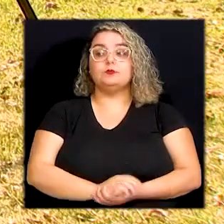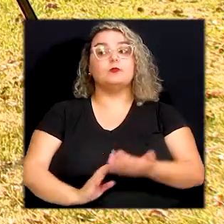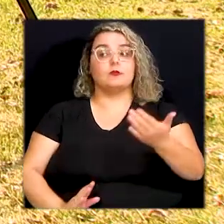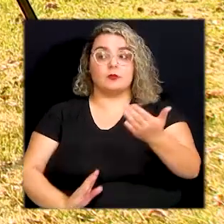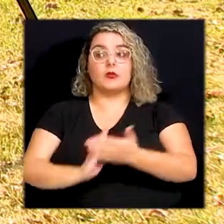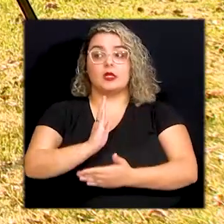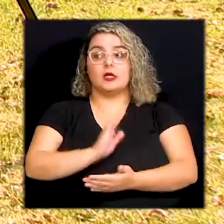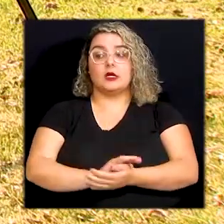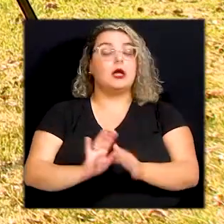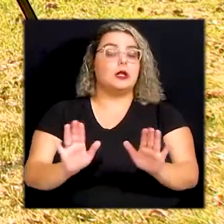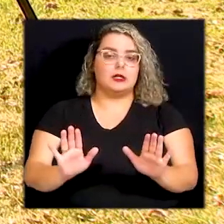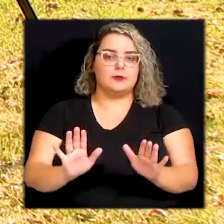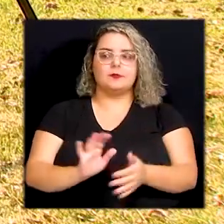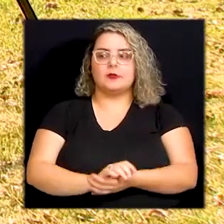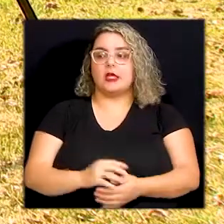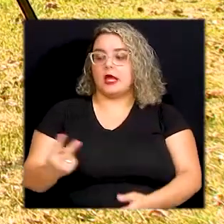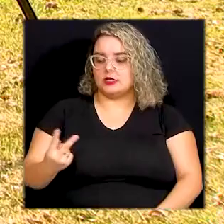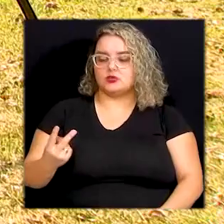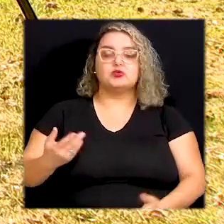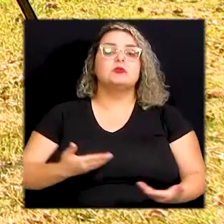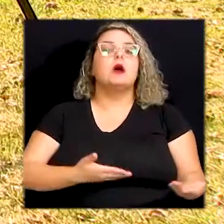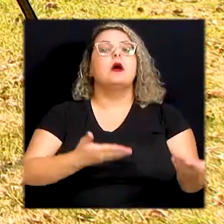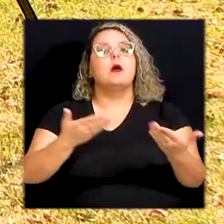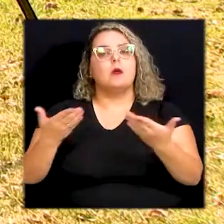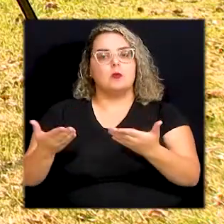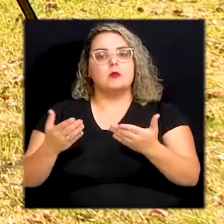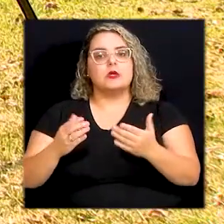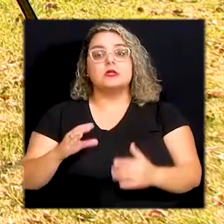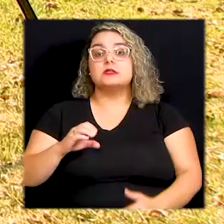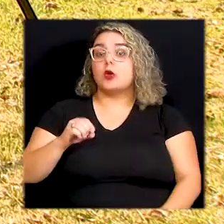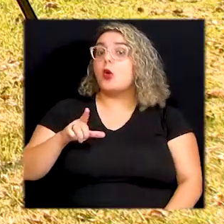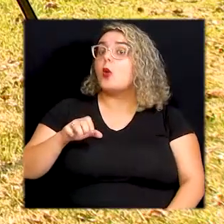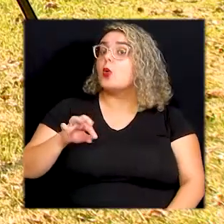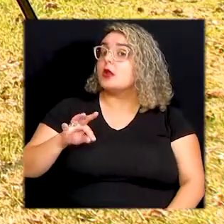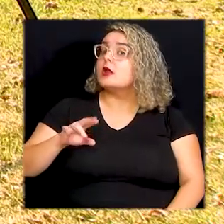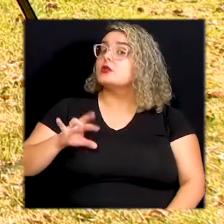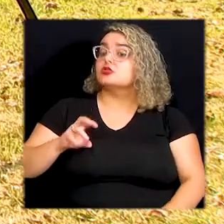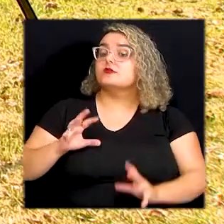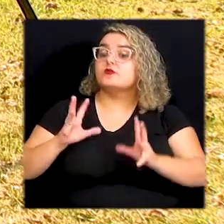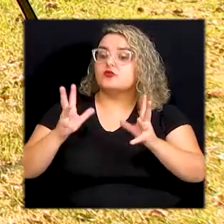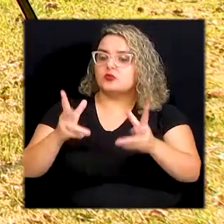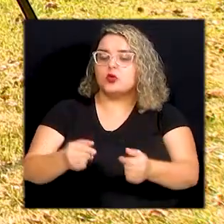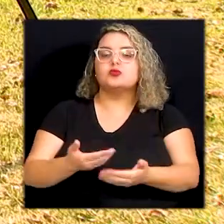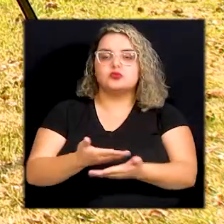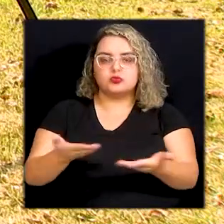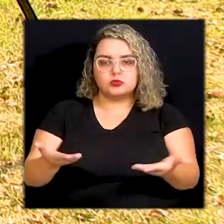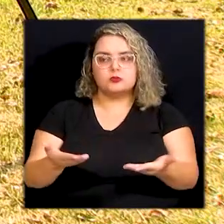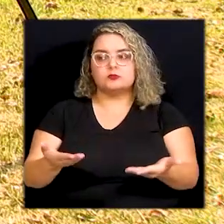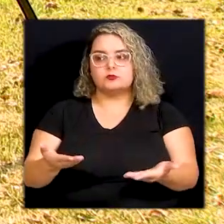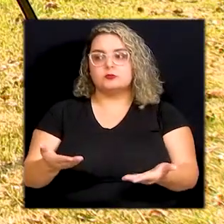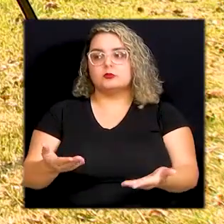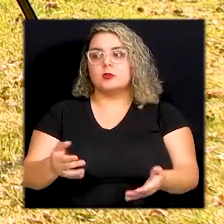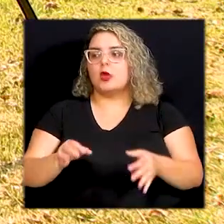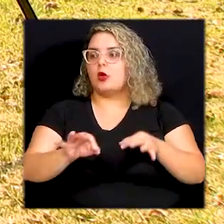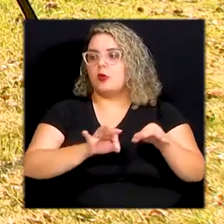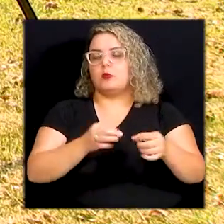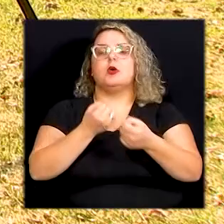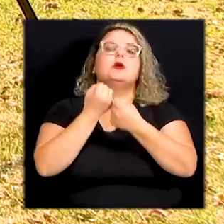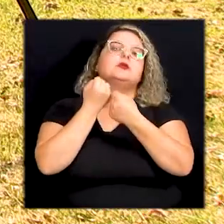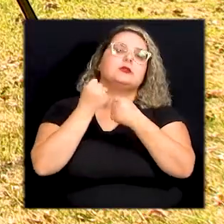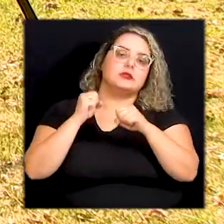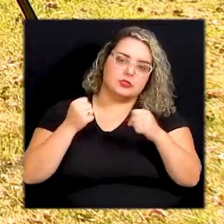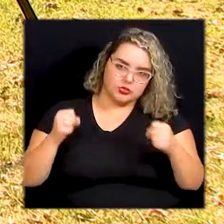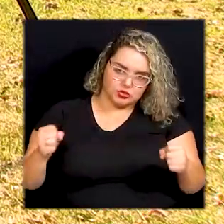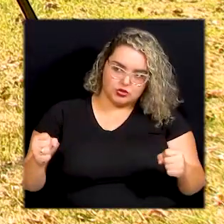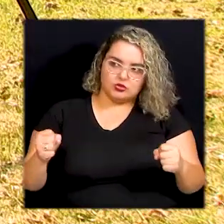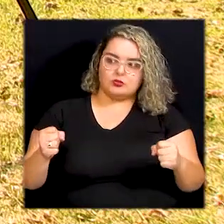eles aprovaram, aliás, elas apresentaram para esse coletivo. E aí a gente viu, é um